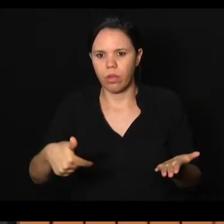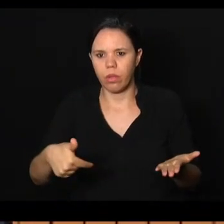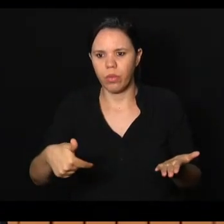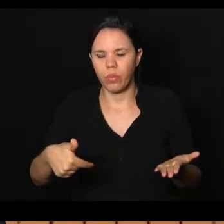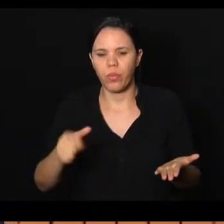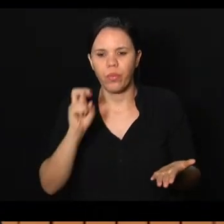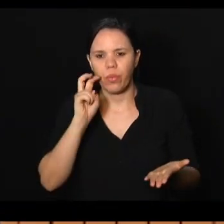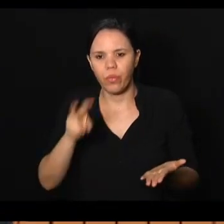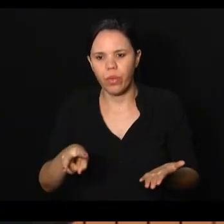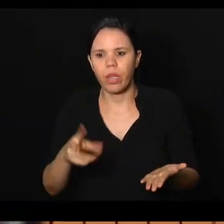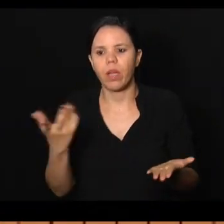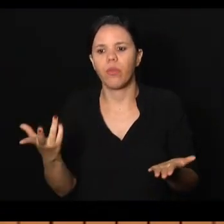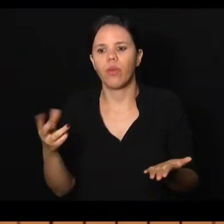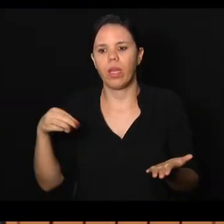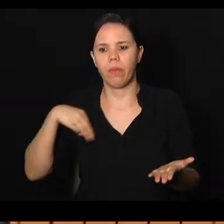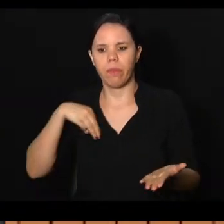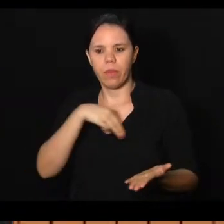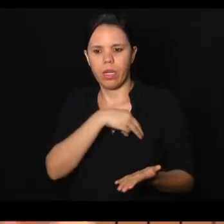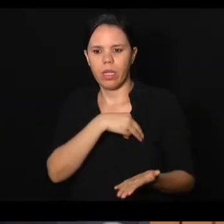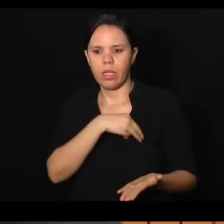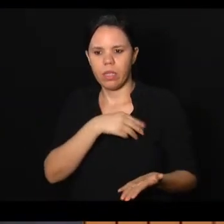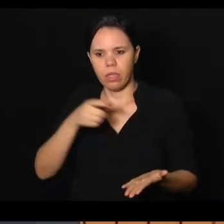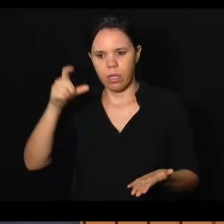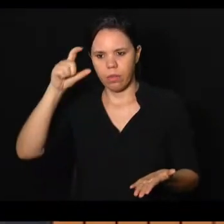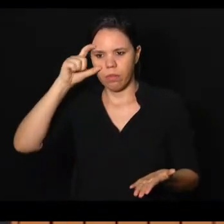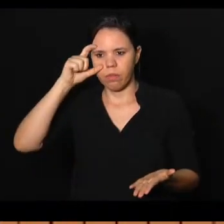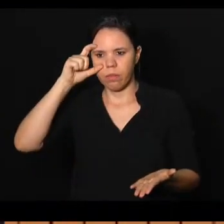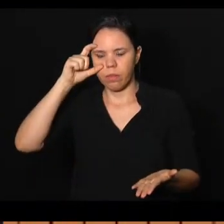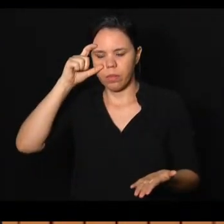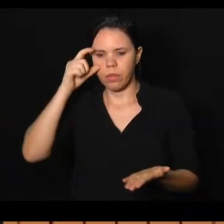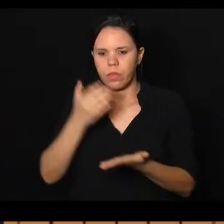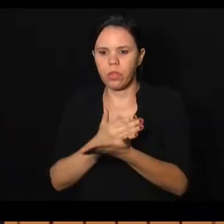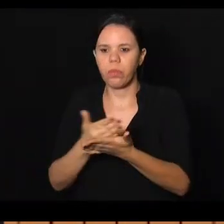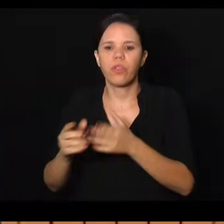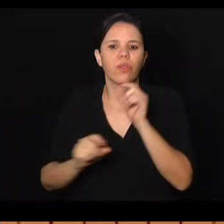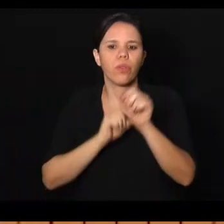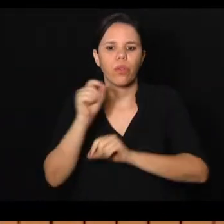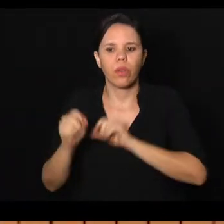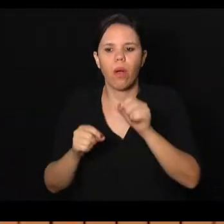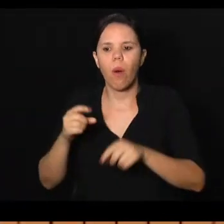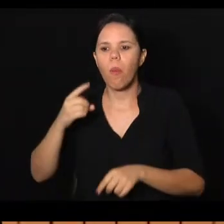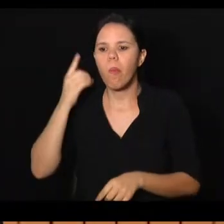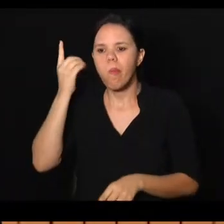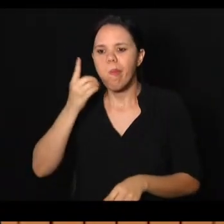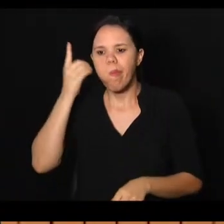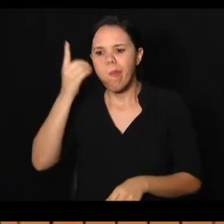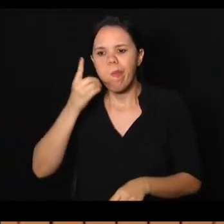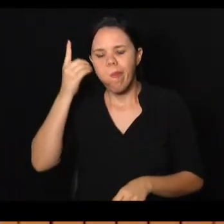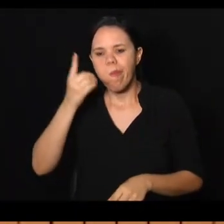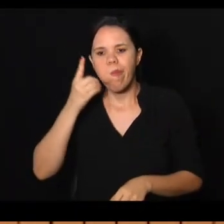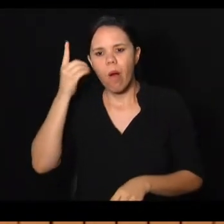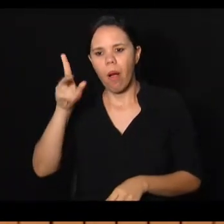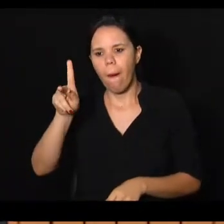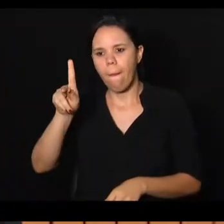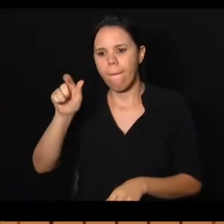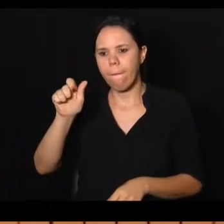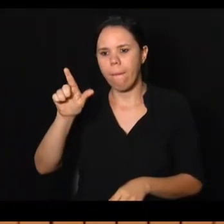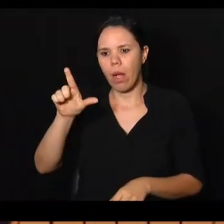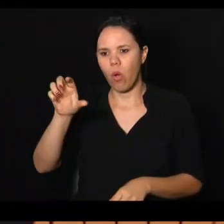então a nossa ministra. Eu quero começar então ouvindo a palavra aqui do nobre deputado Paulo